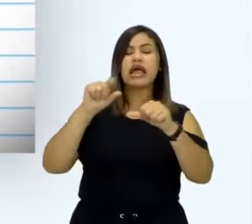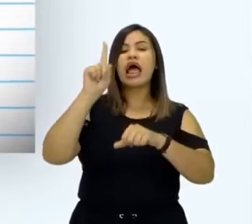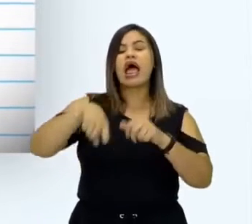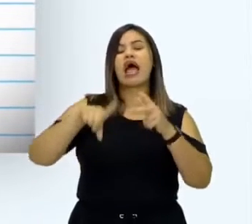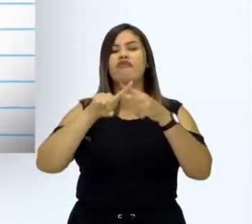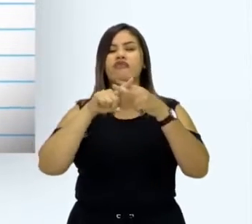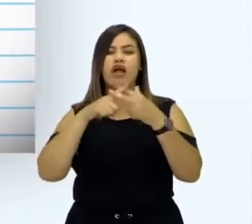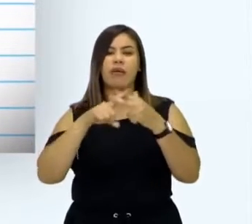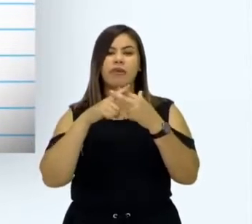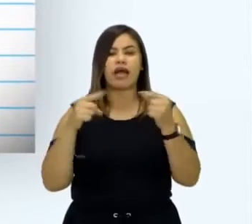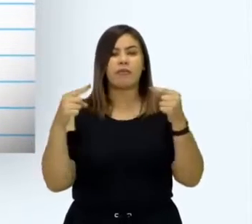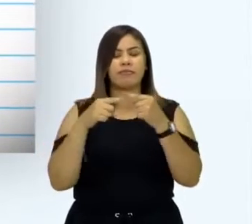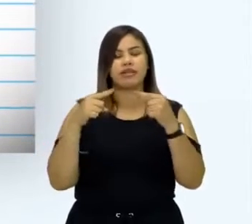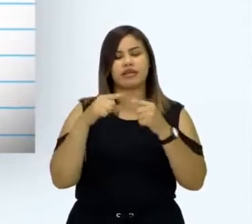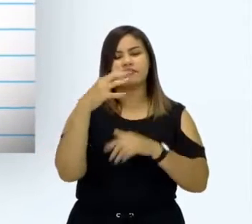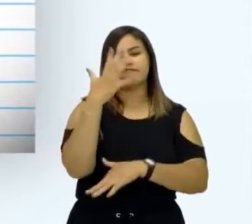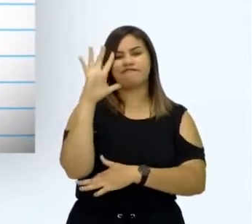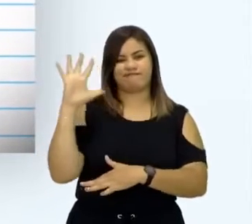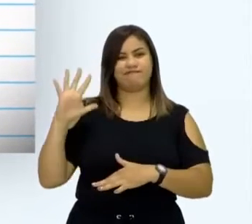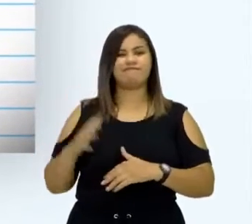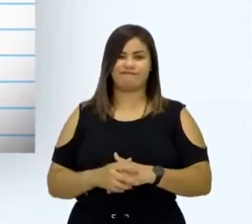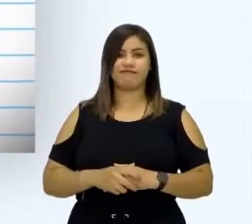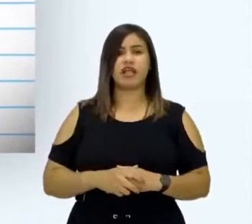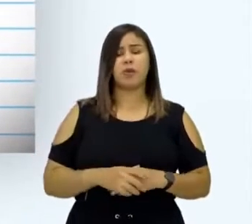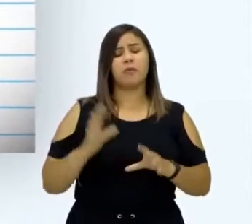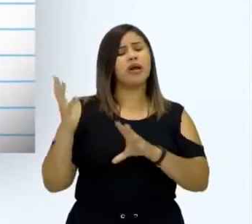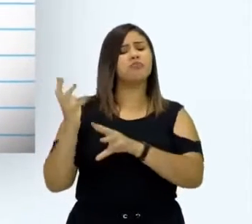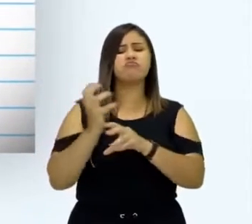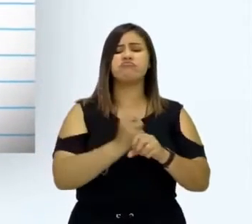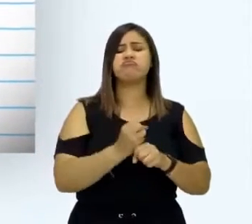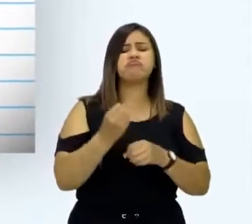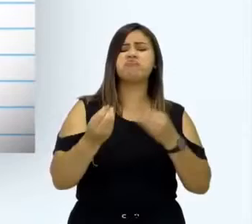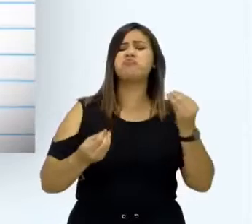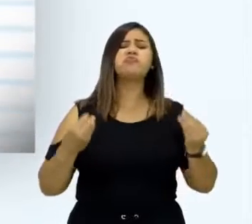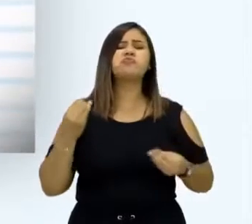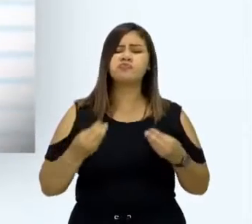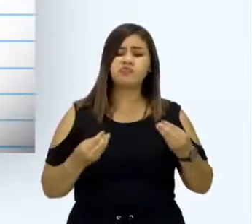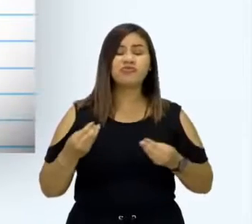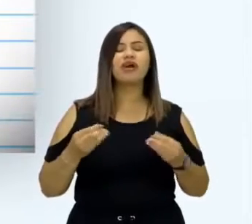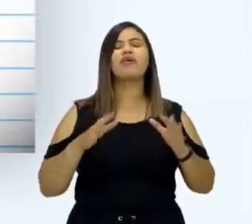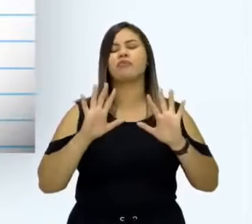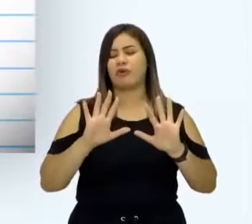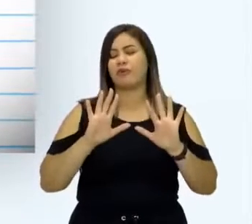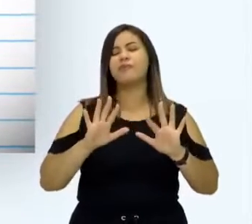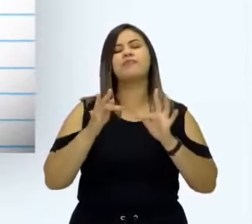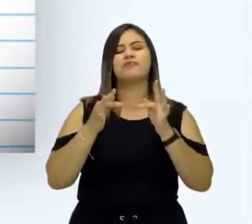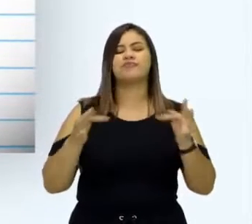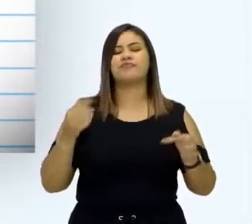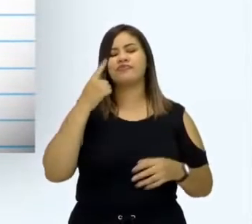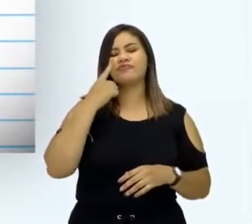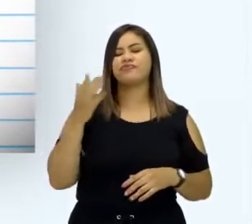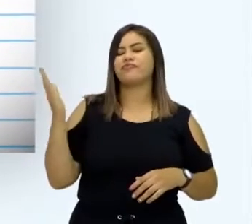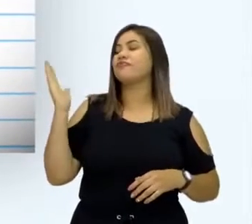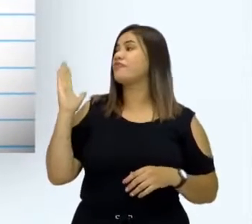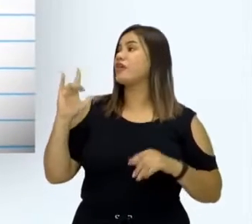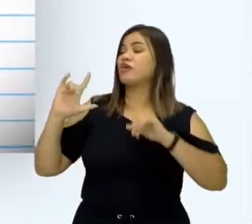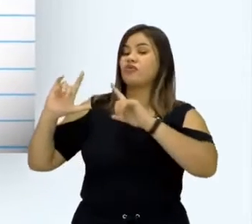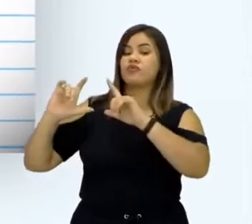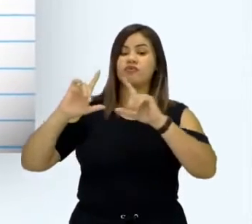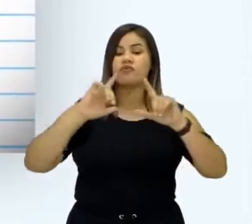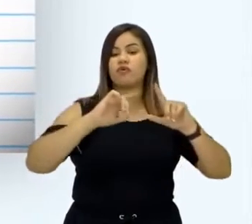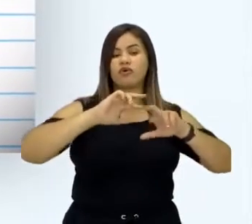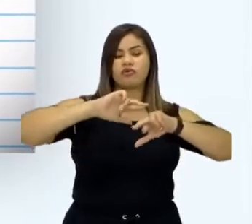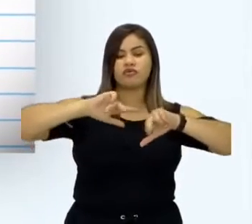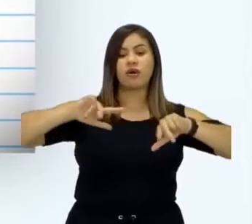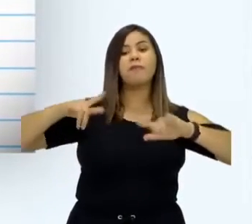ferramenta da contabilidade ambiental. Sabe como se faz essa contabilidade? De forma bem sucinta, diversas imagens, como as de satélite, são